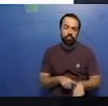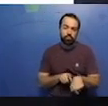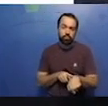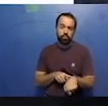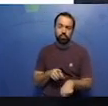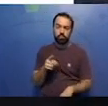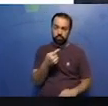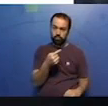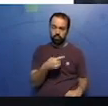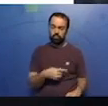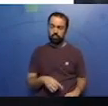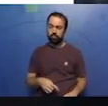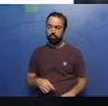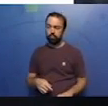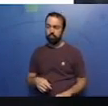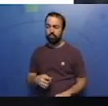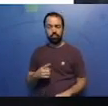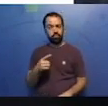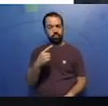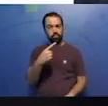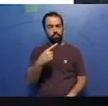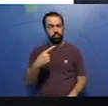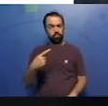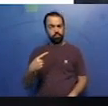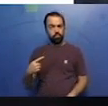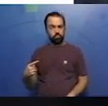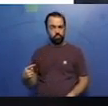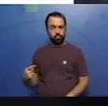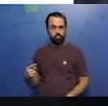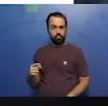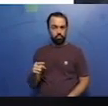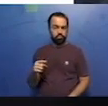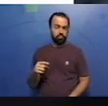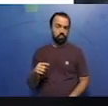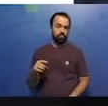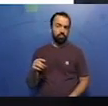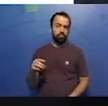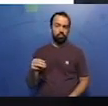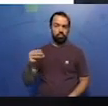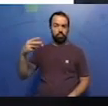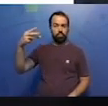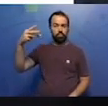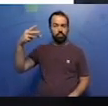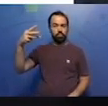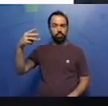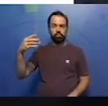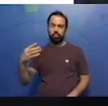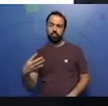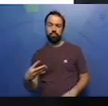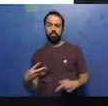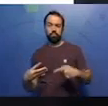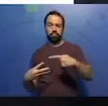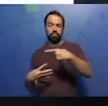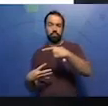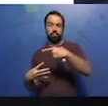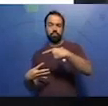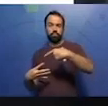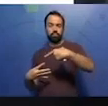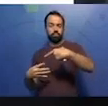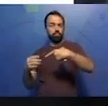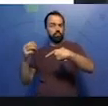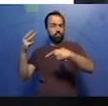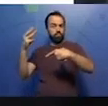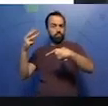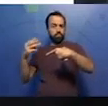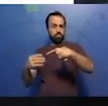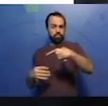Olha aqui, esse ponteiro, ele já passou do 3, mas ainda não chegou no 4. Ou seja,